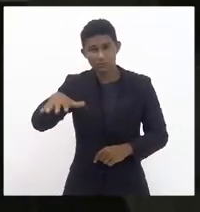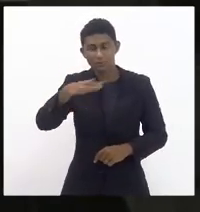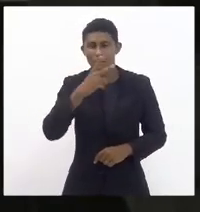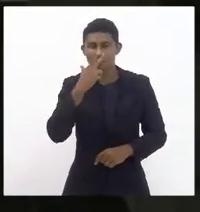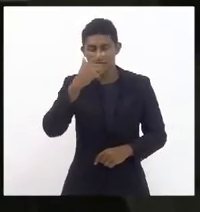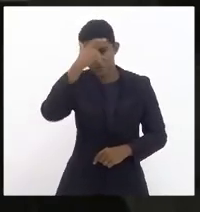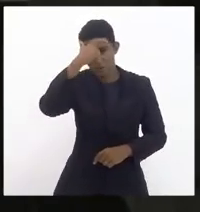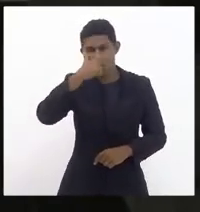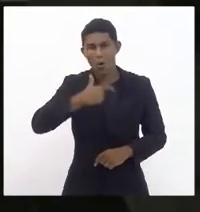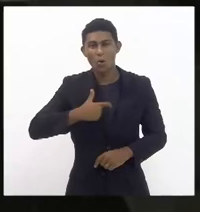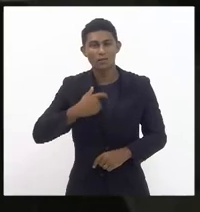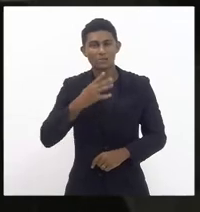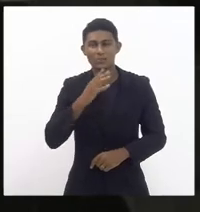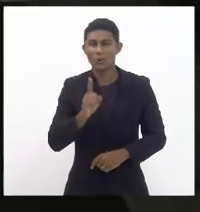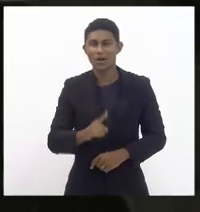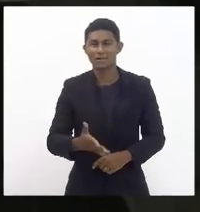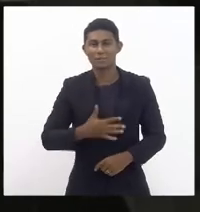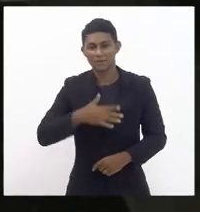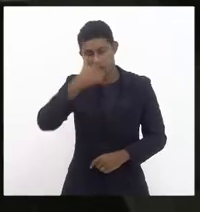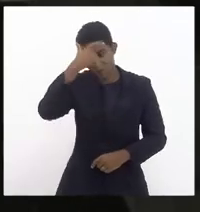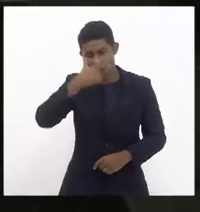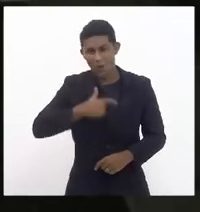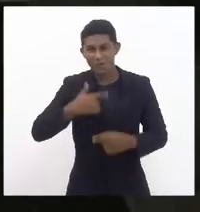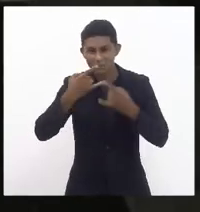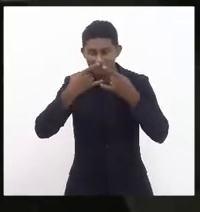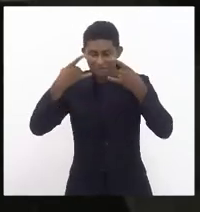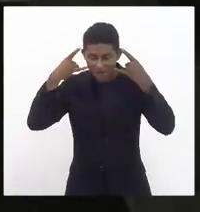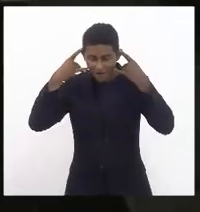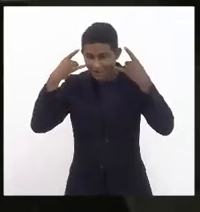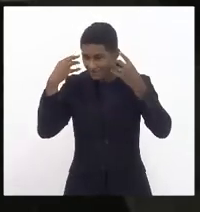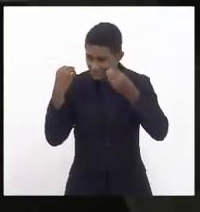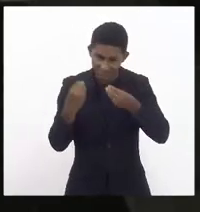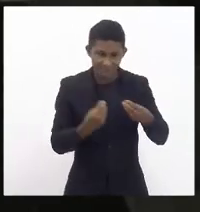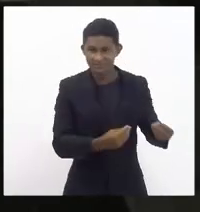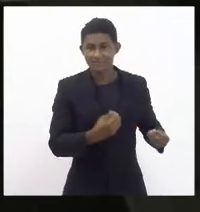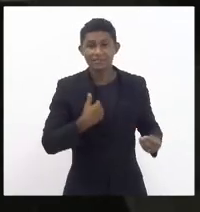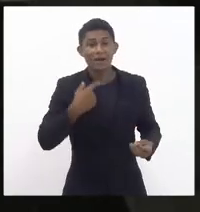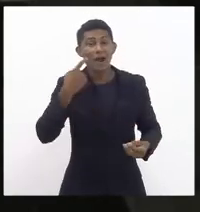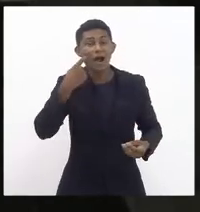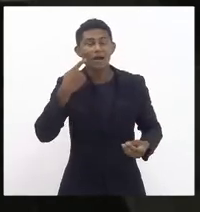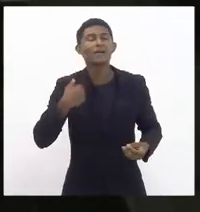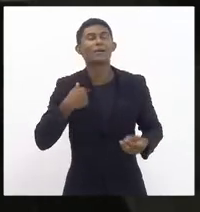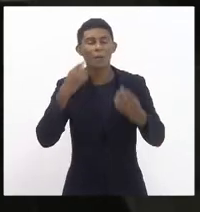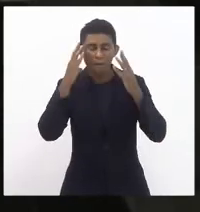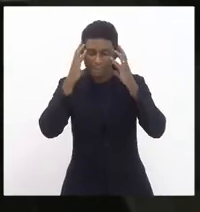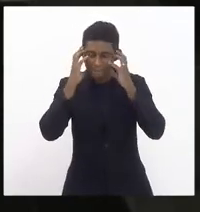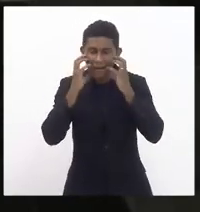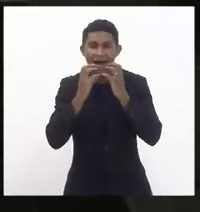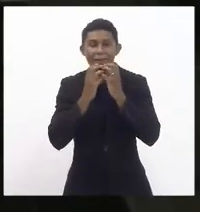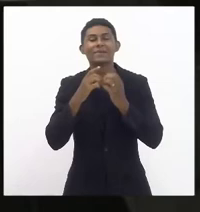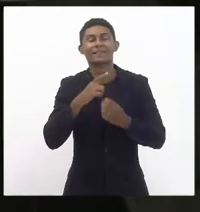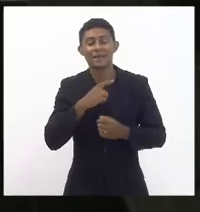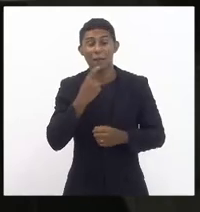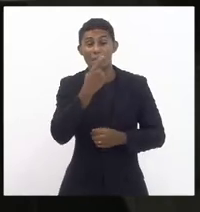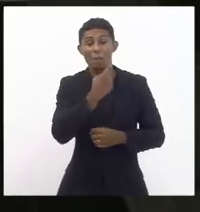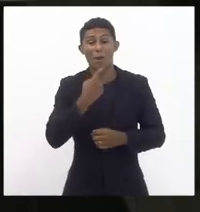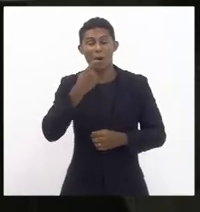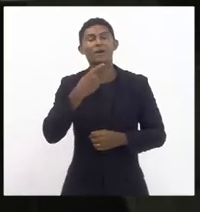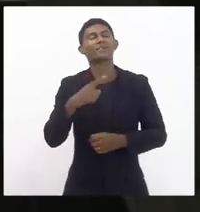rosto sem máscara hoje eu quero mostrar que ainda tem o barba boca